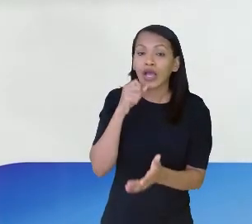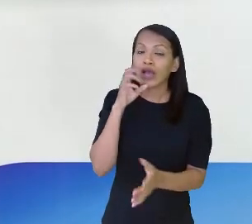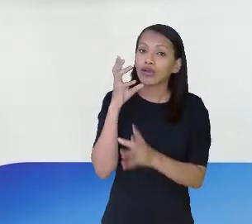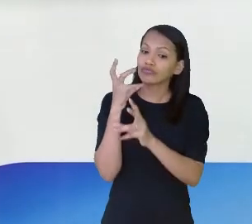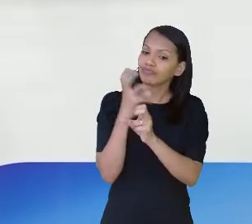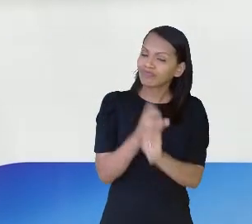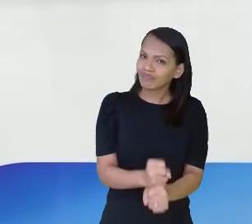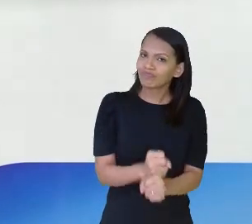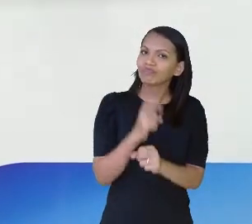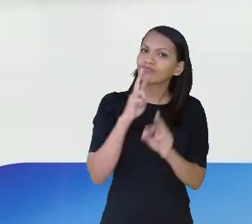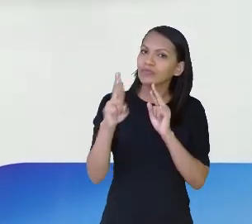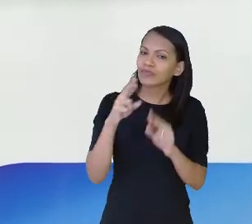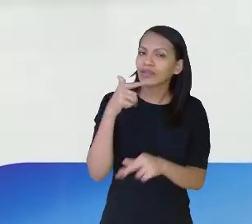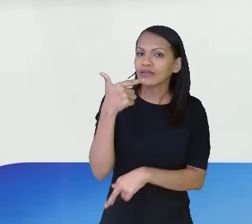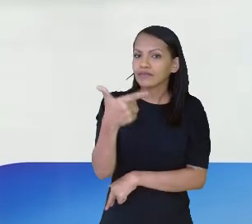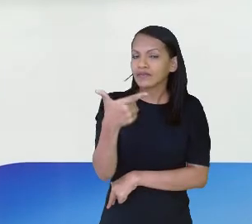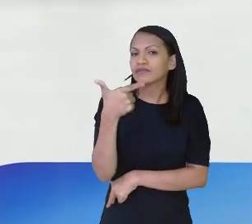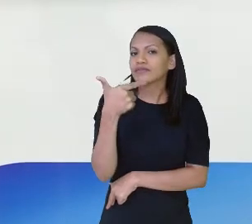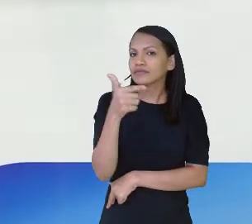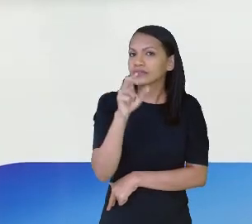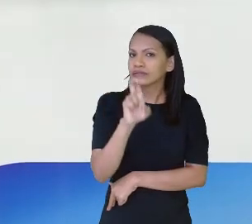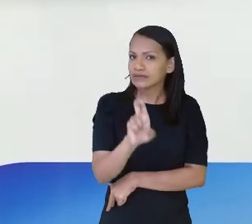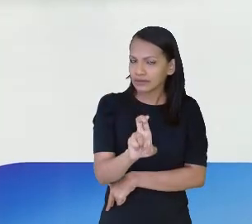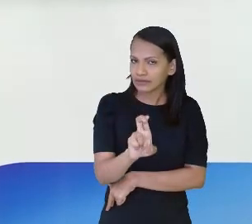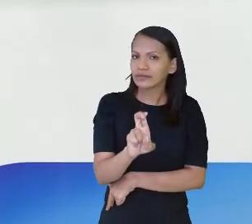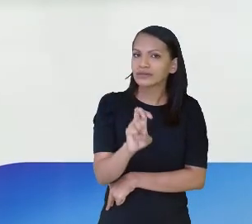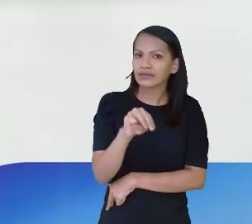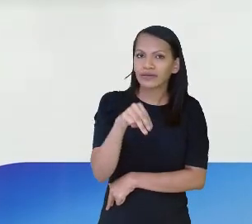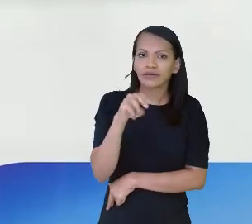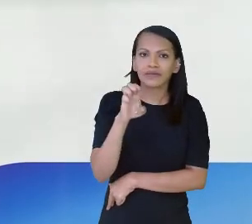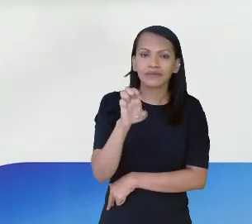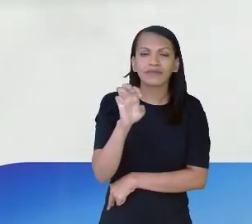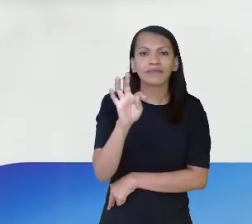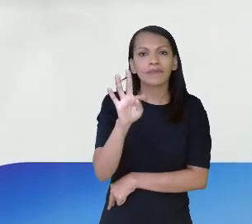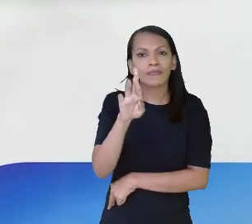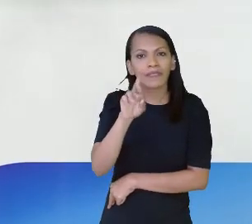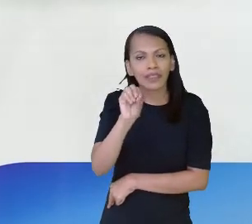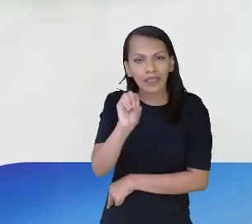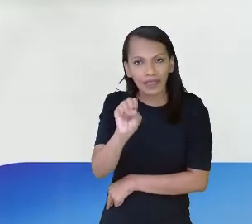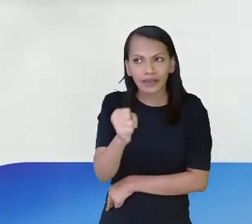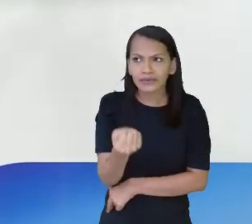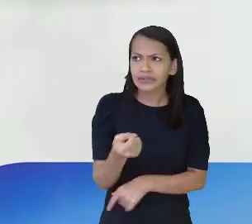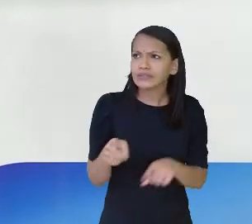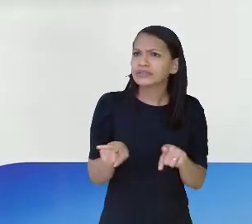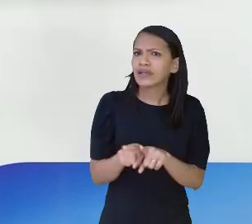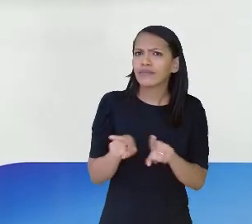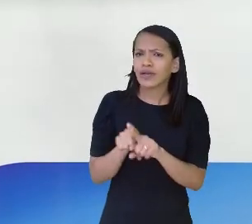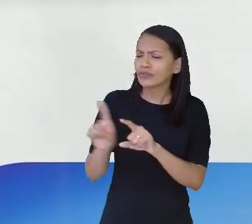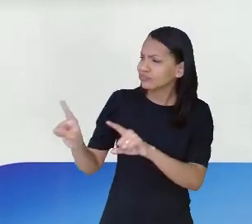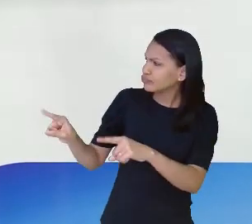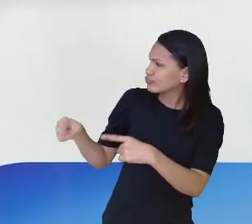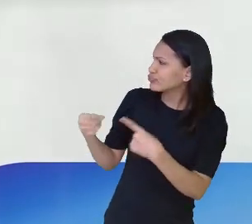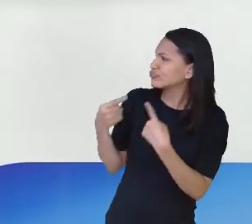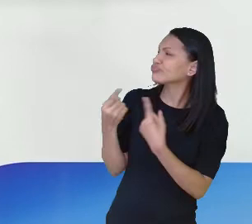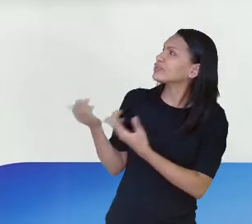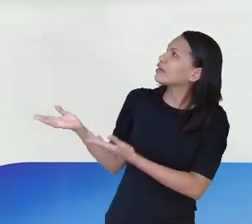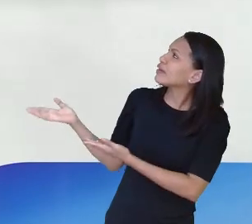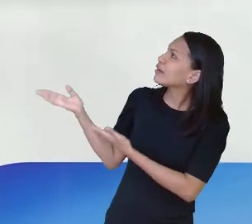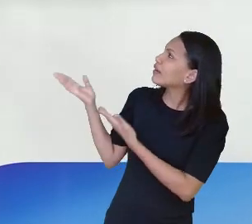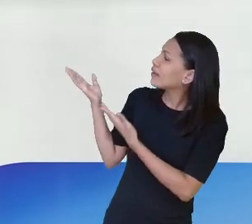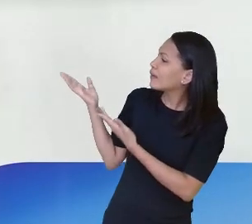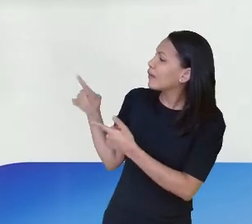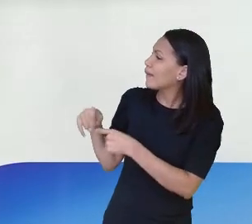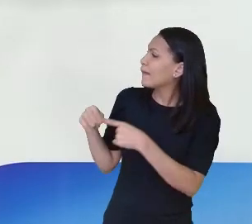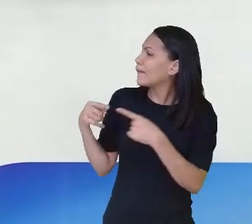225 metros. Beleza? Tranquilo? A gente tem mais, tem o desafio, eu vou deixar na tela,